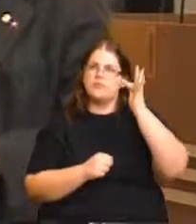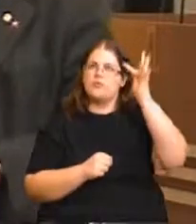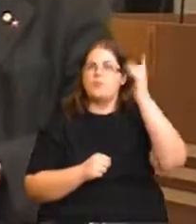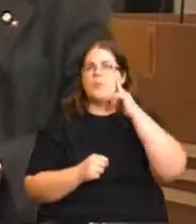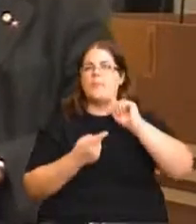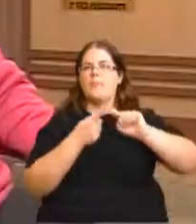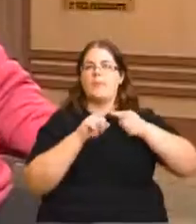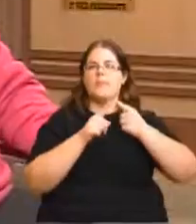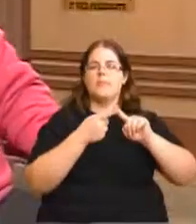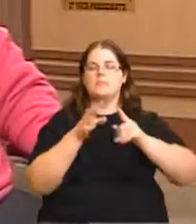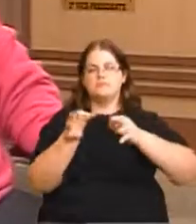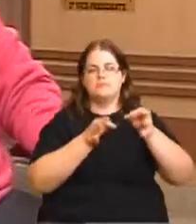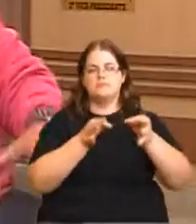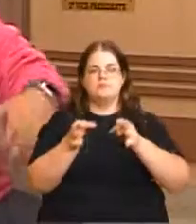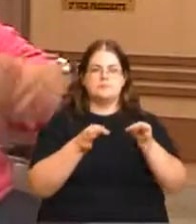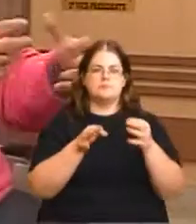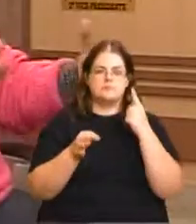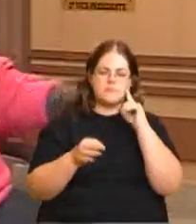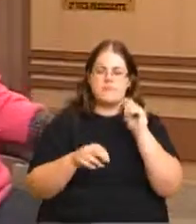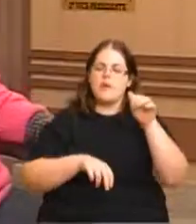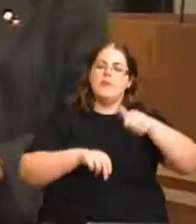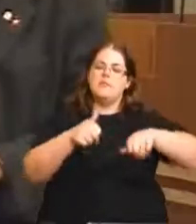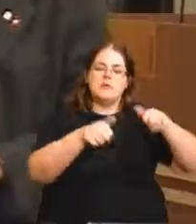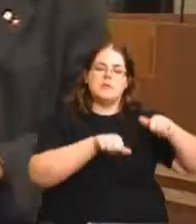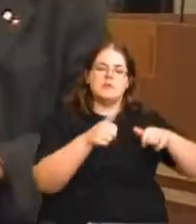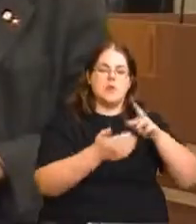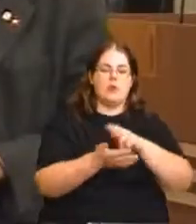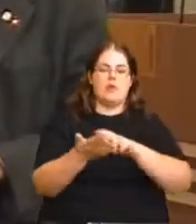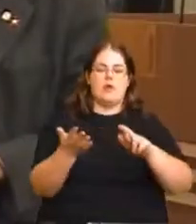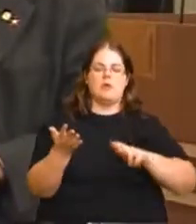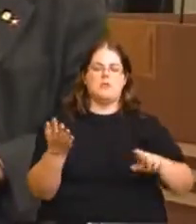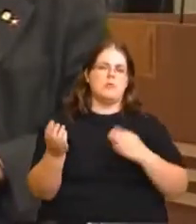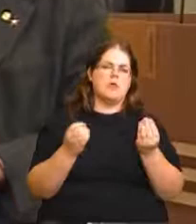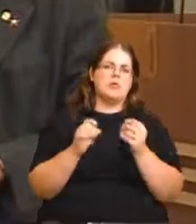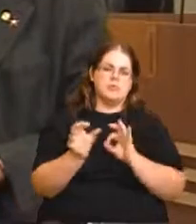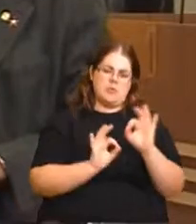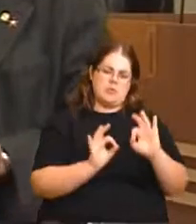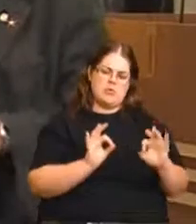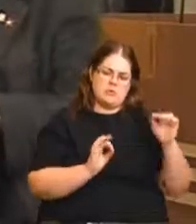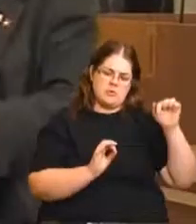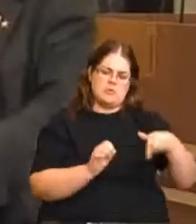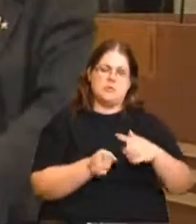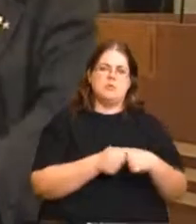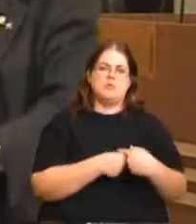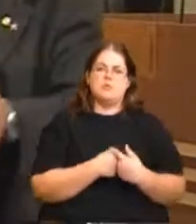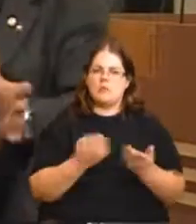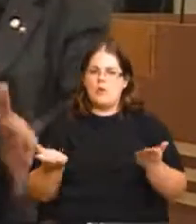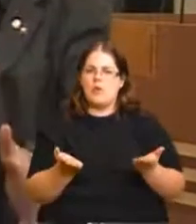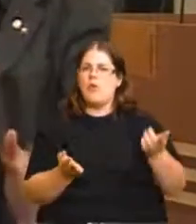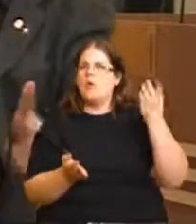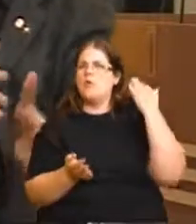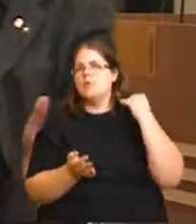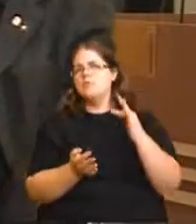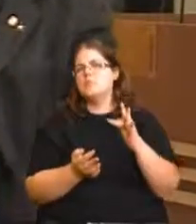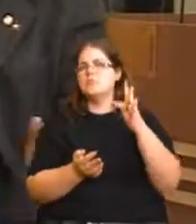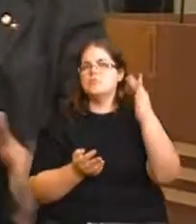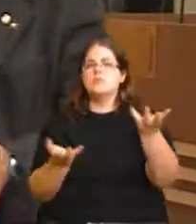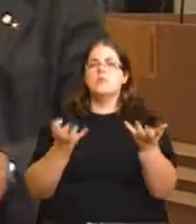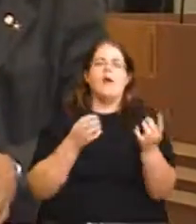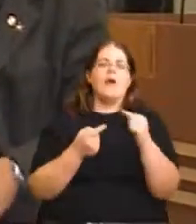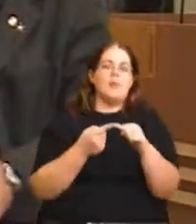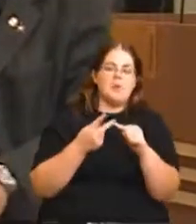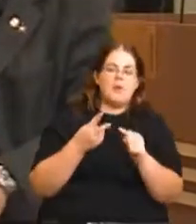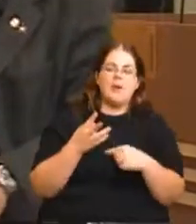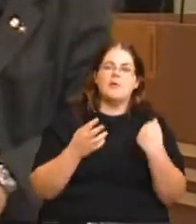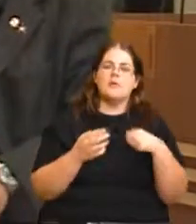futuro. Fazer um grande Fazer um levantamento, um relatório de toda a situação estrutural do que era a cidade, do que está a cidade, do que pode acontecer.